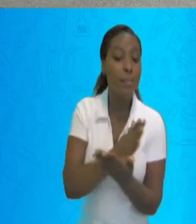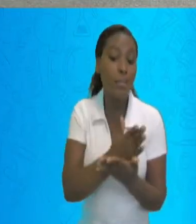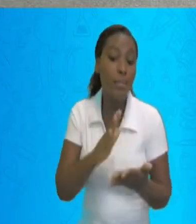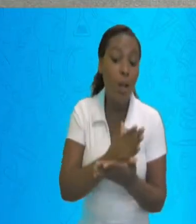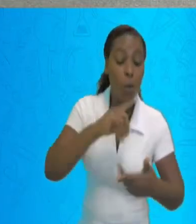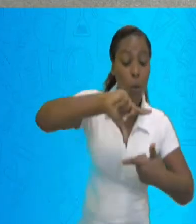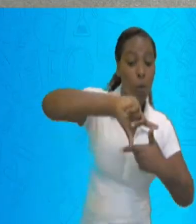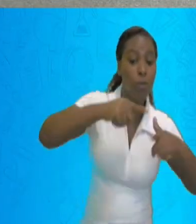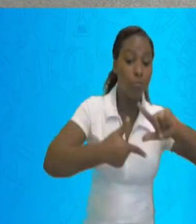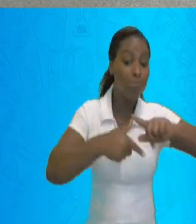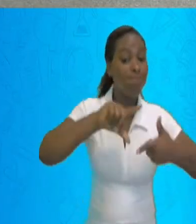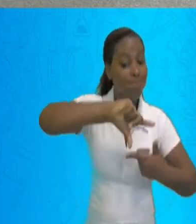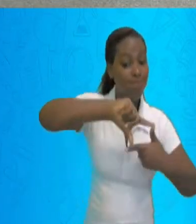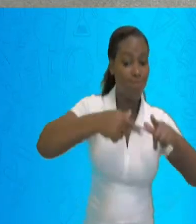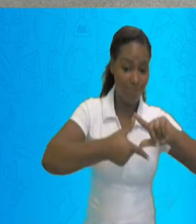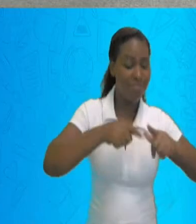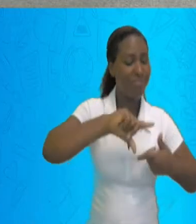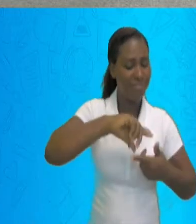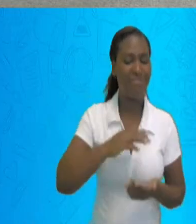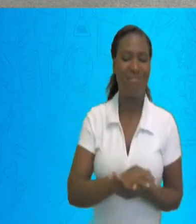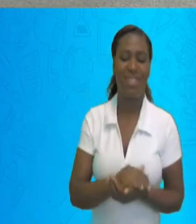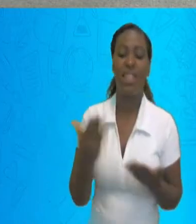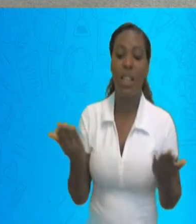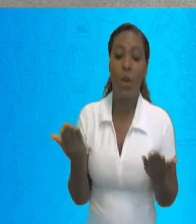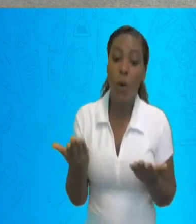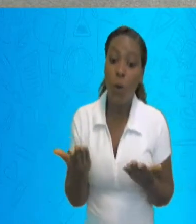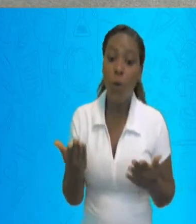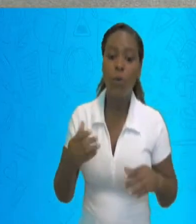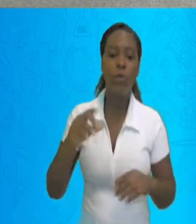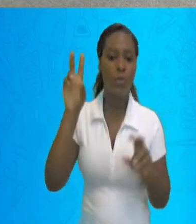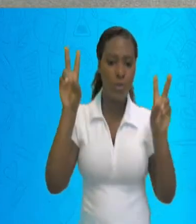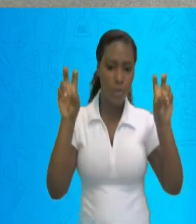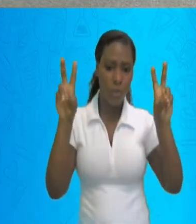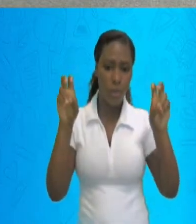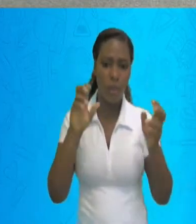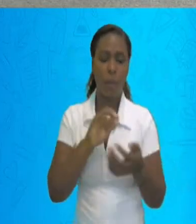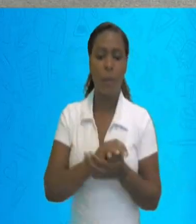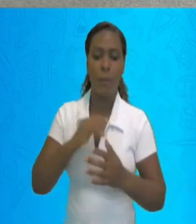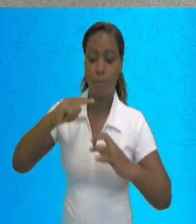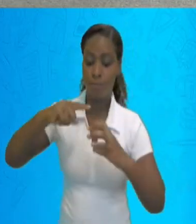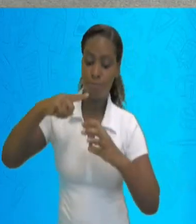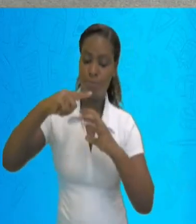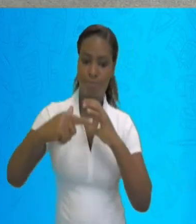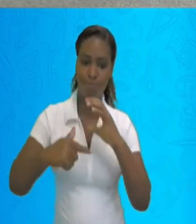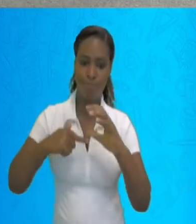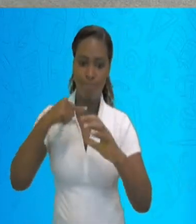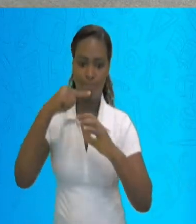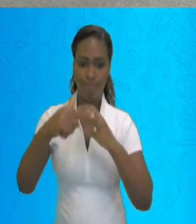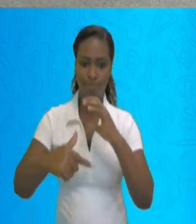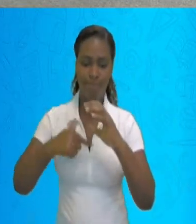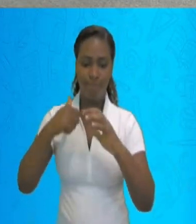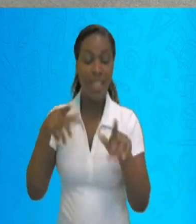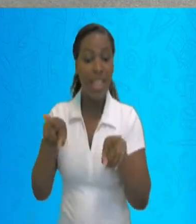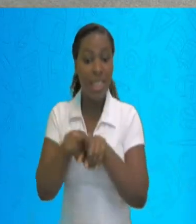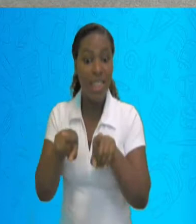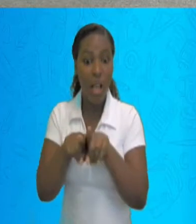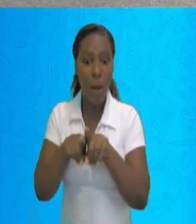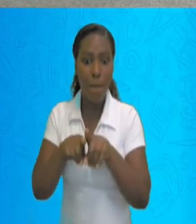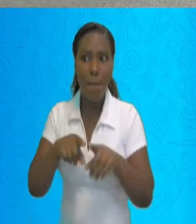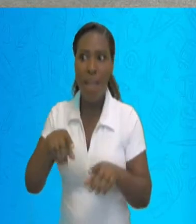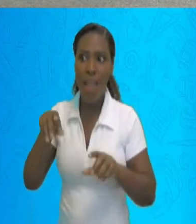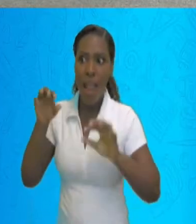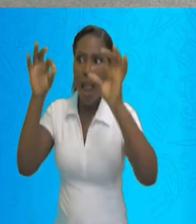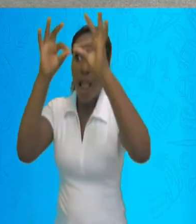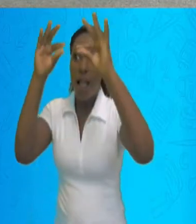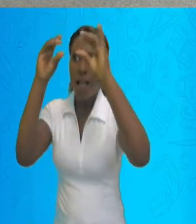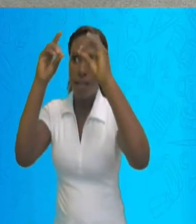os sólidos geométricos e essa dimensão que eles têm em 3D. Vamos lá? Para estudar os sólidos geométricos,